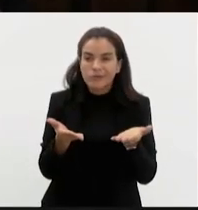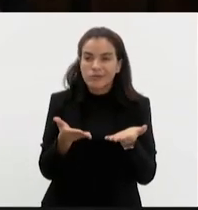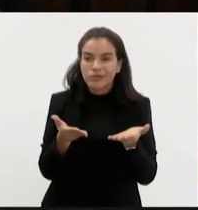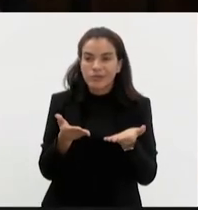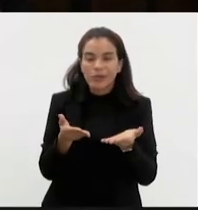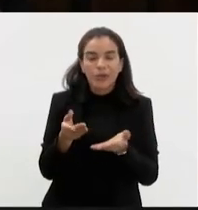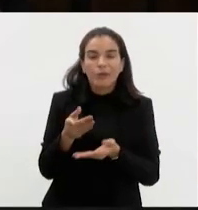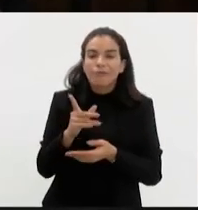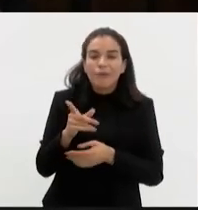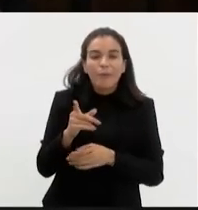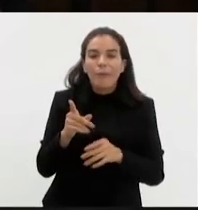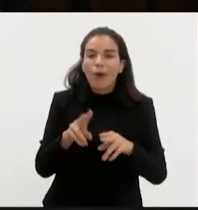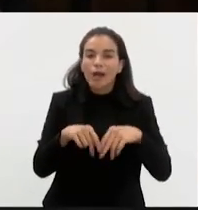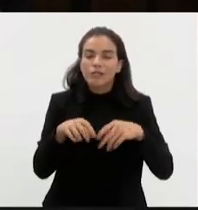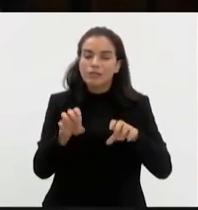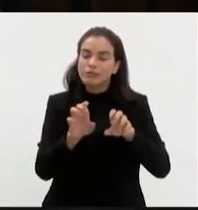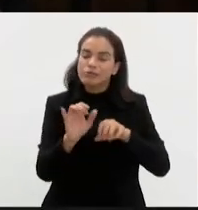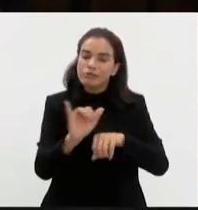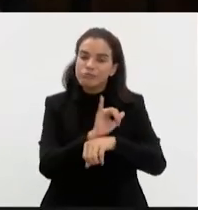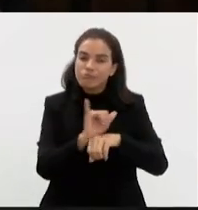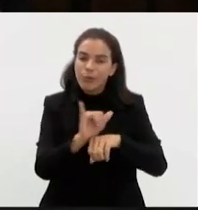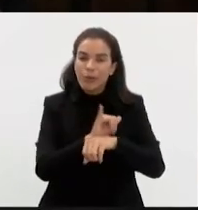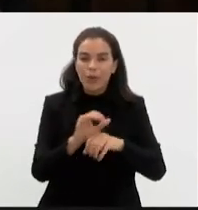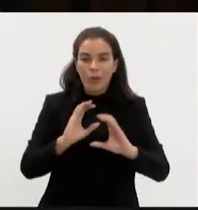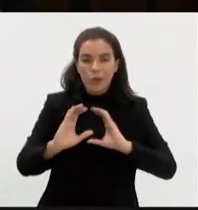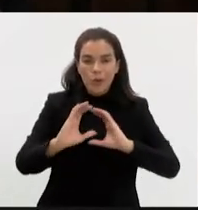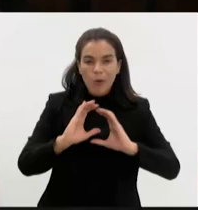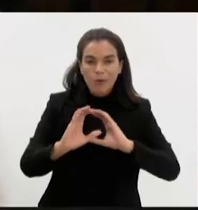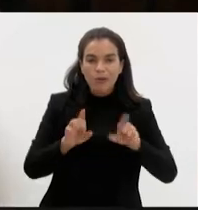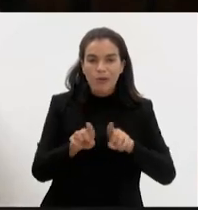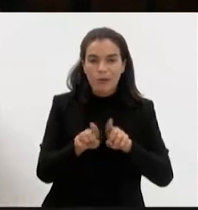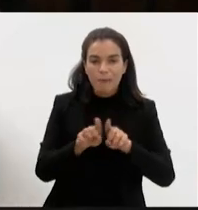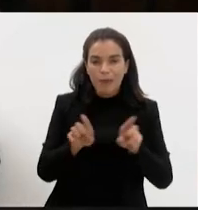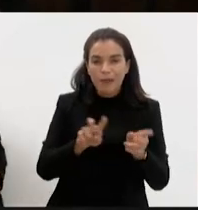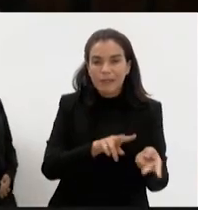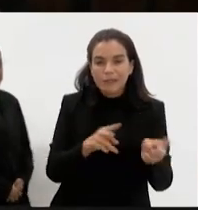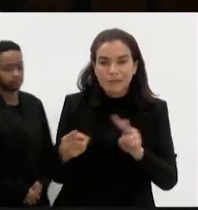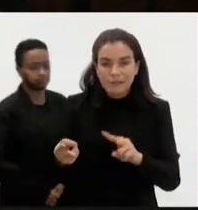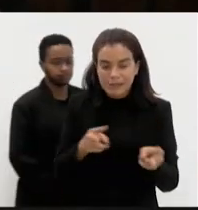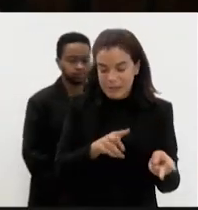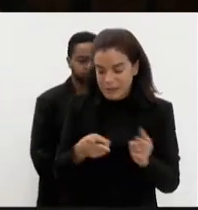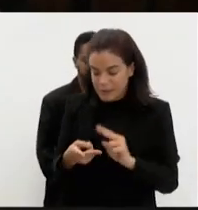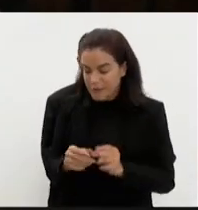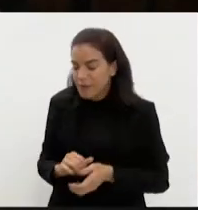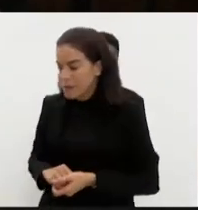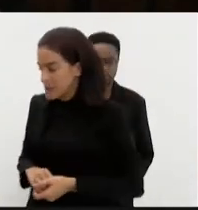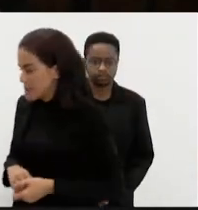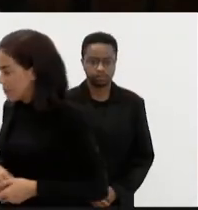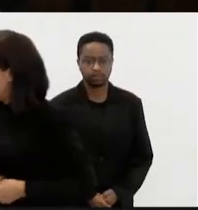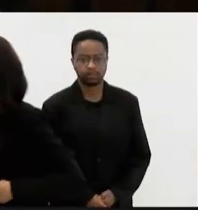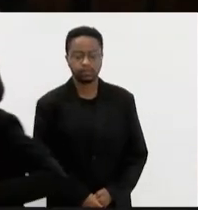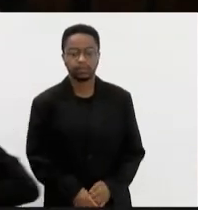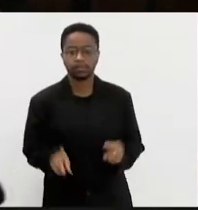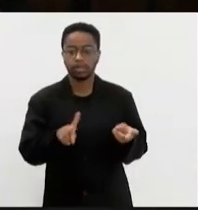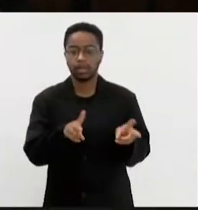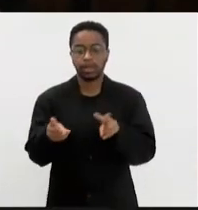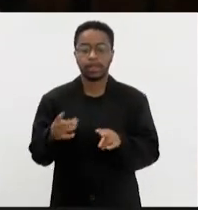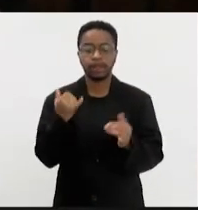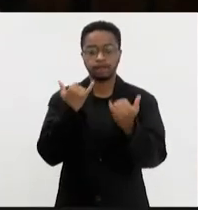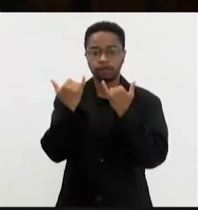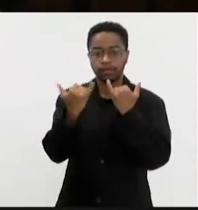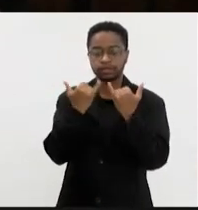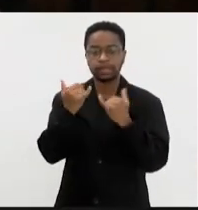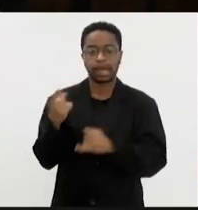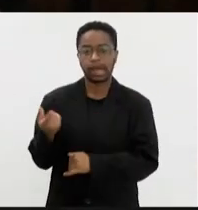de instrumentos de comunicação instrumento de transferência de informação absolutamente impensáveis